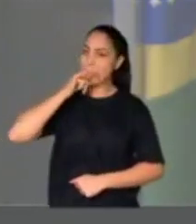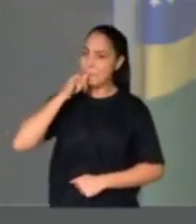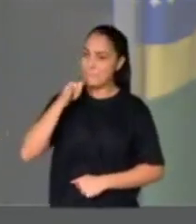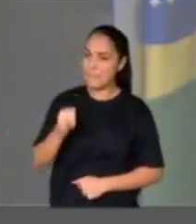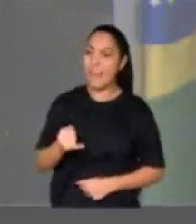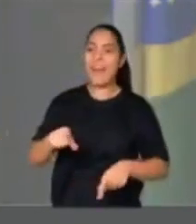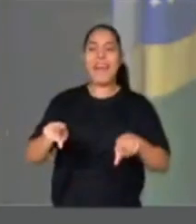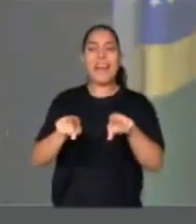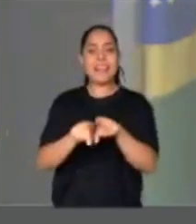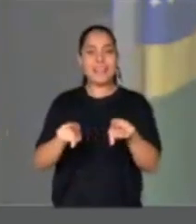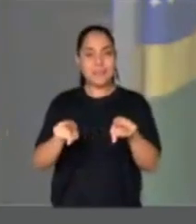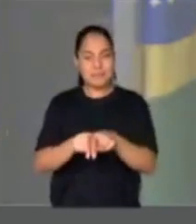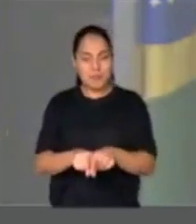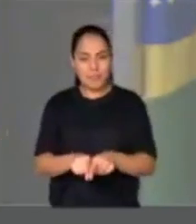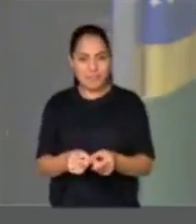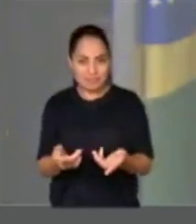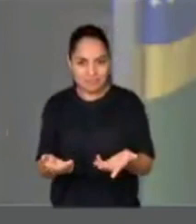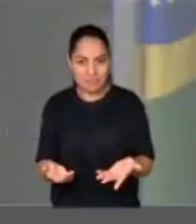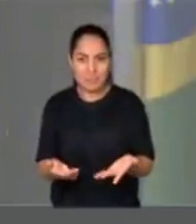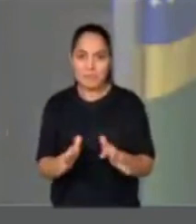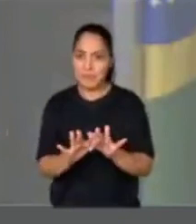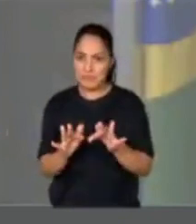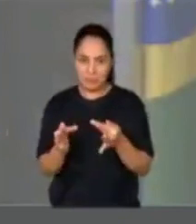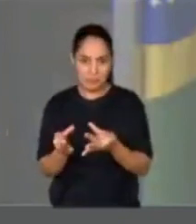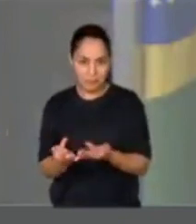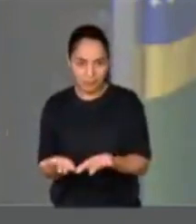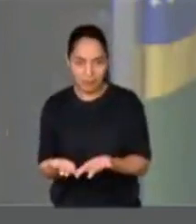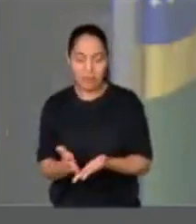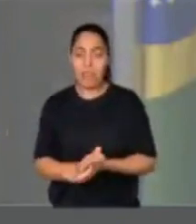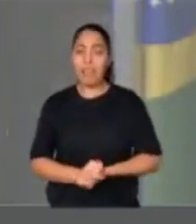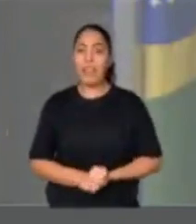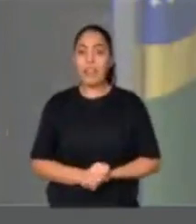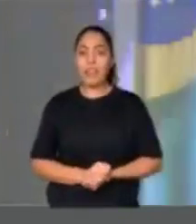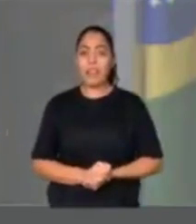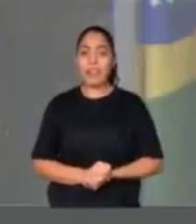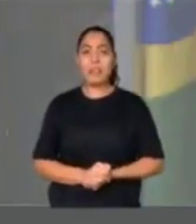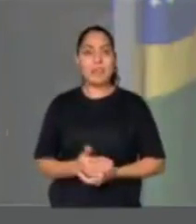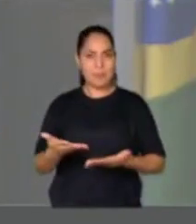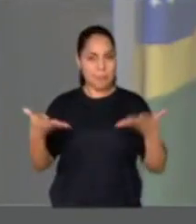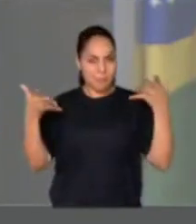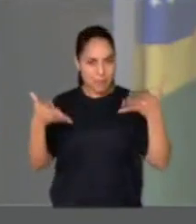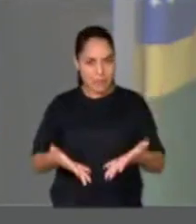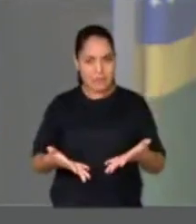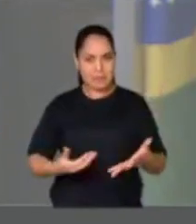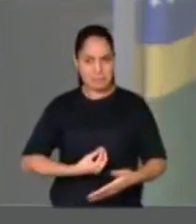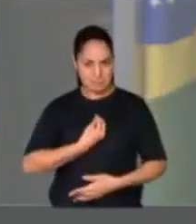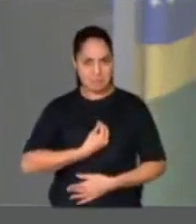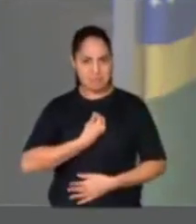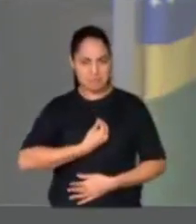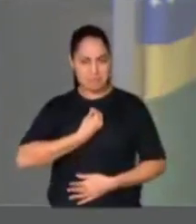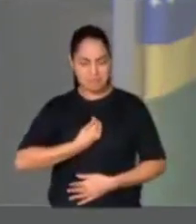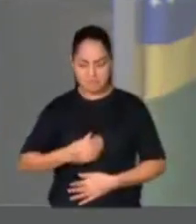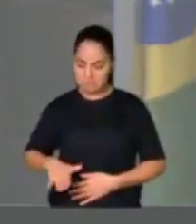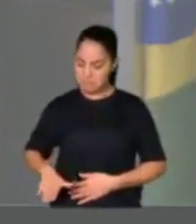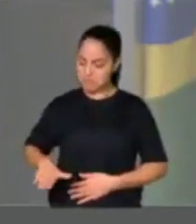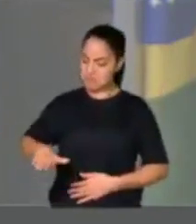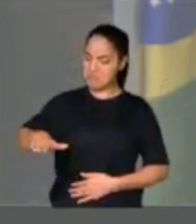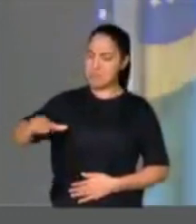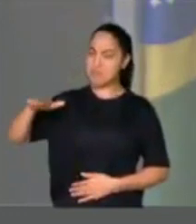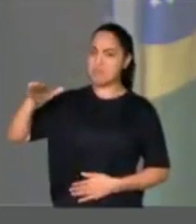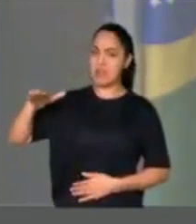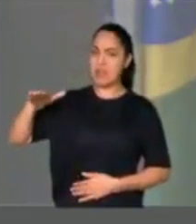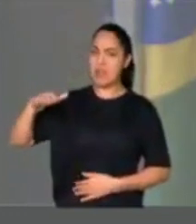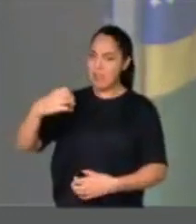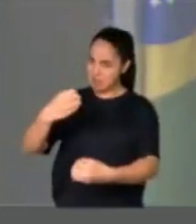com a minha bachan, com todos eles que participaram da minha criação e me ensinaram, assim como